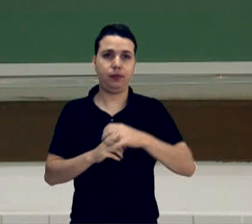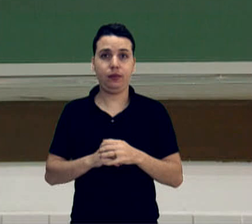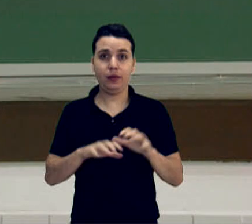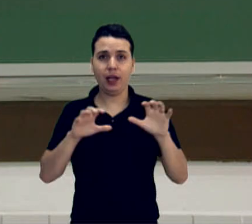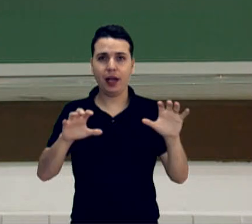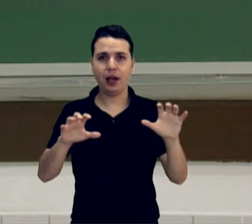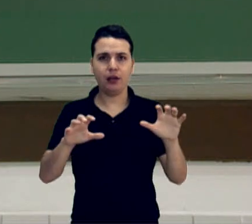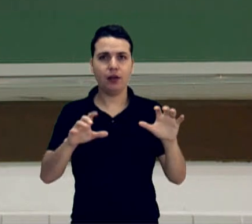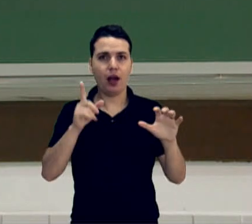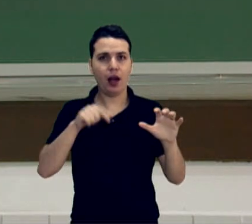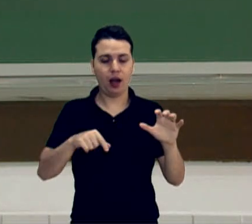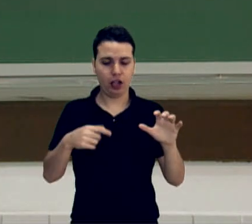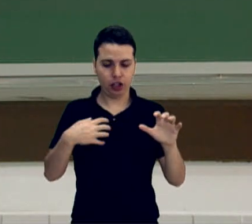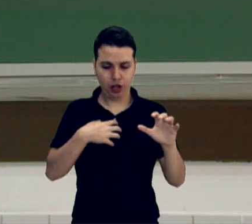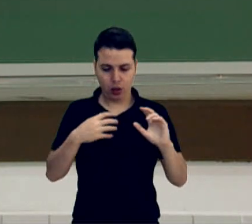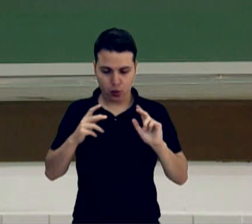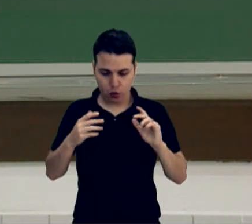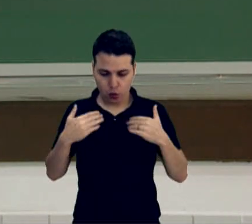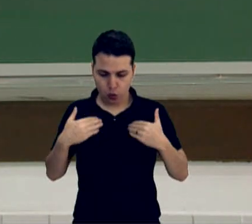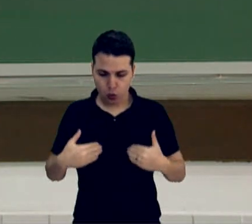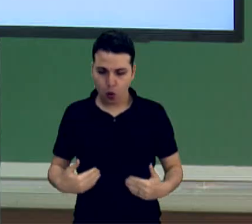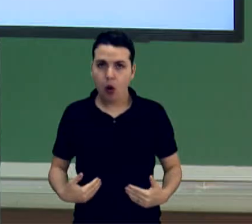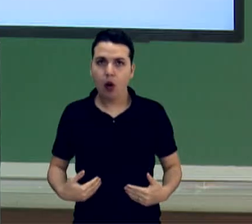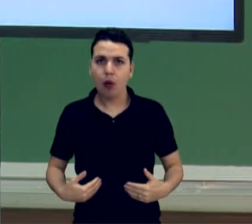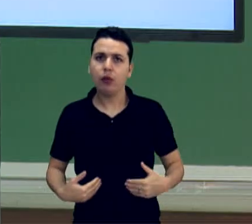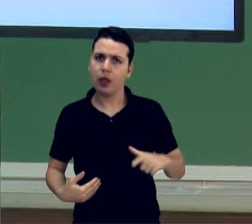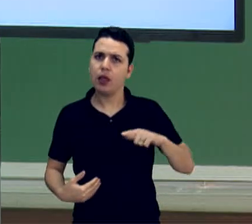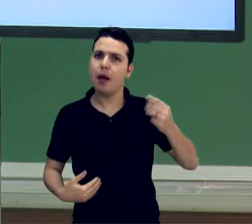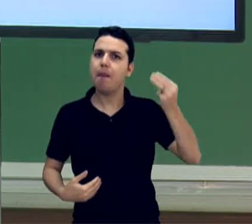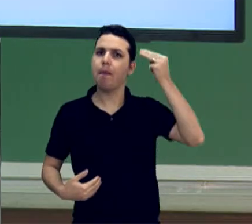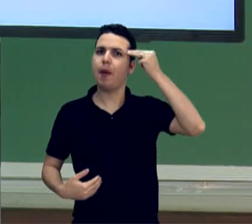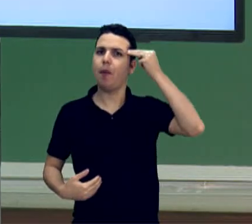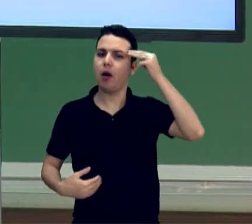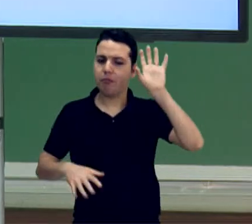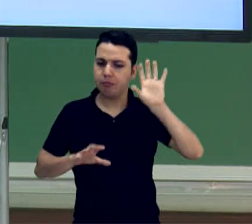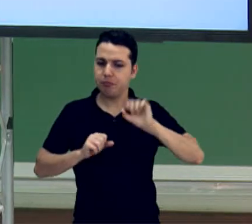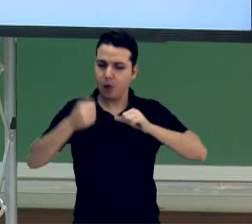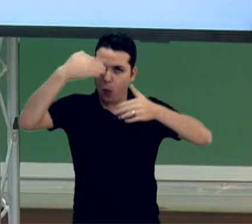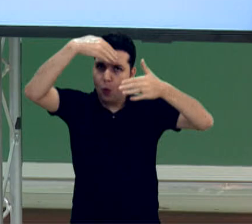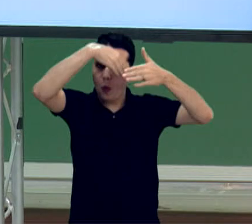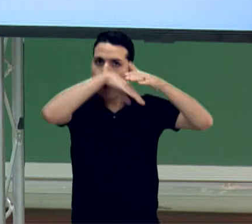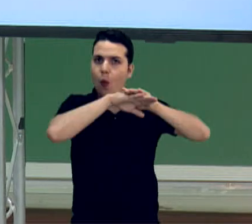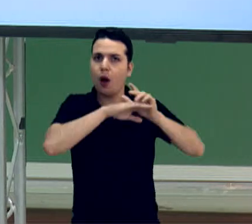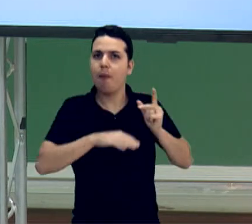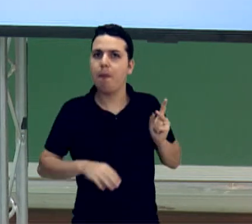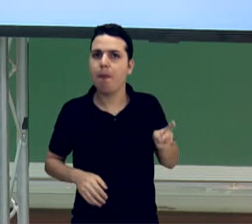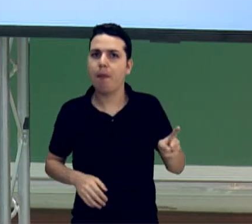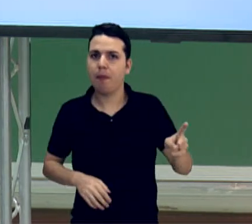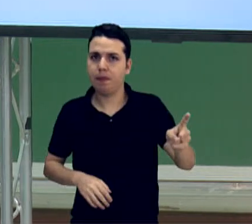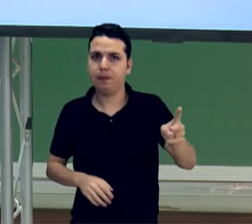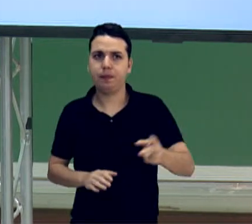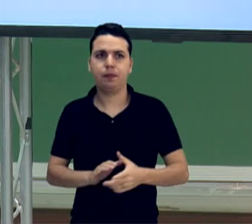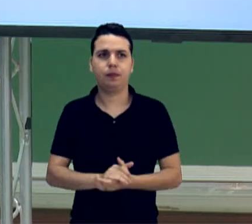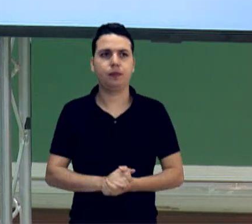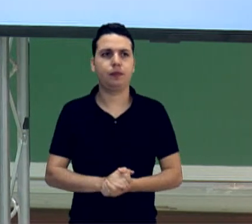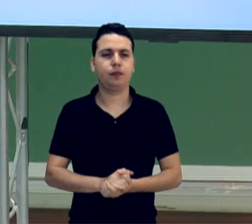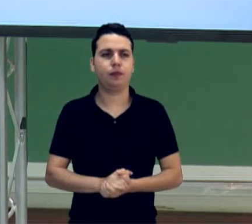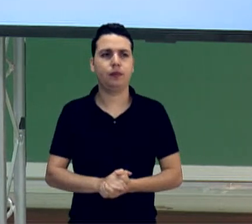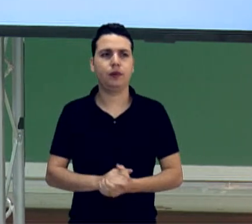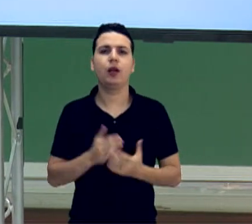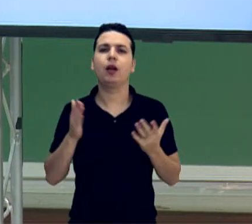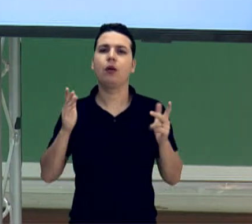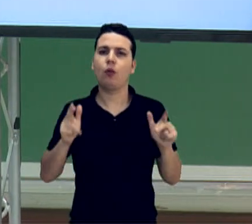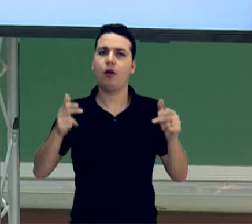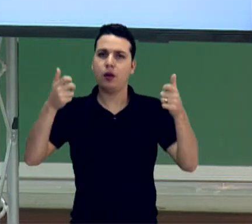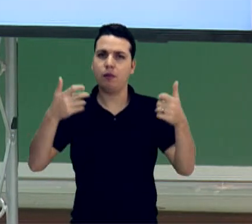né? Essa bagagem, né? O nosso corpo tem memória, isso nos acompanha sempre. Tranquilo, então? Como eu falei para vocês, os